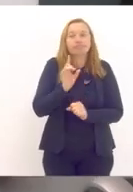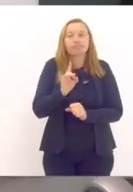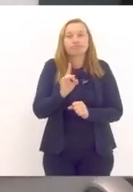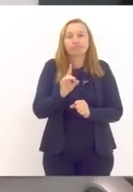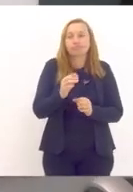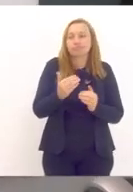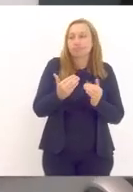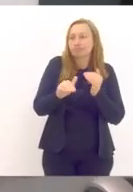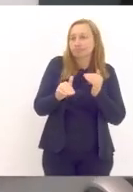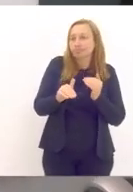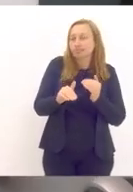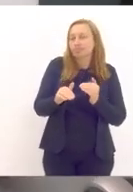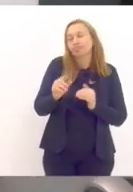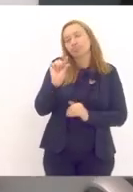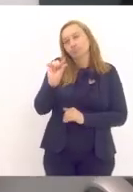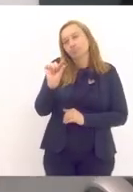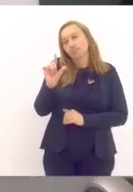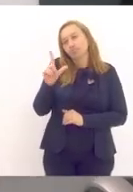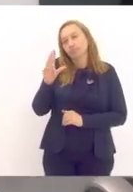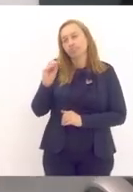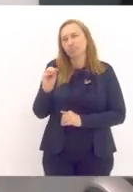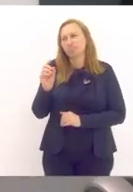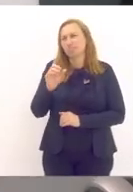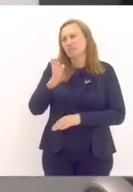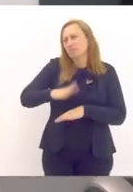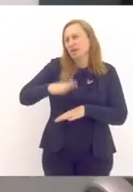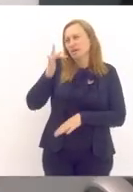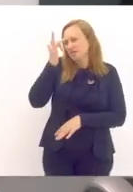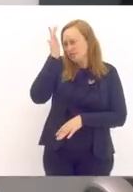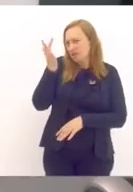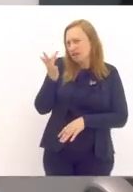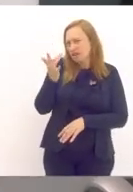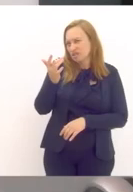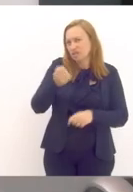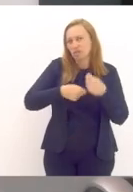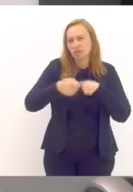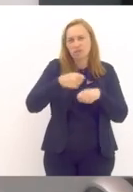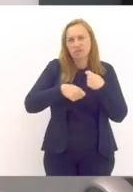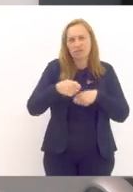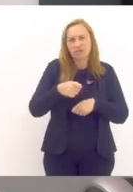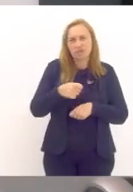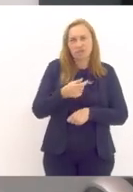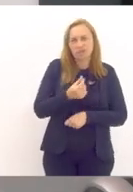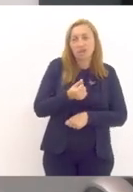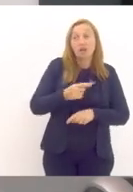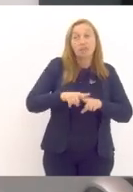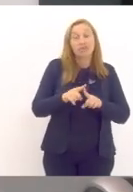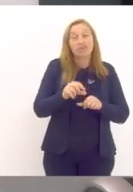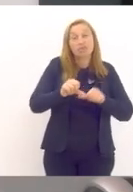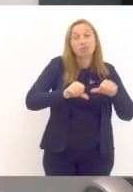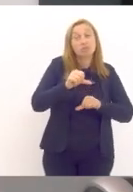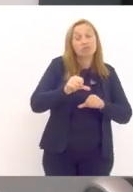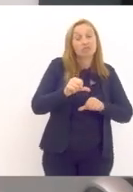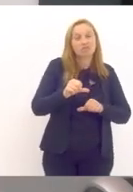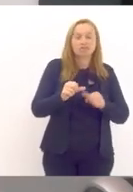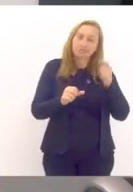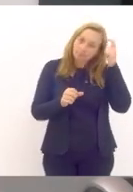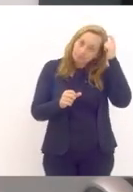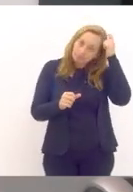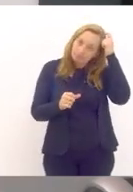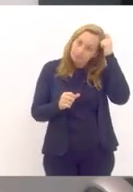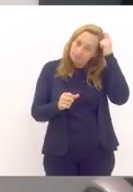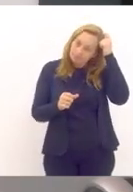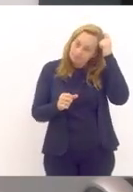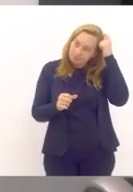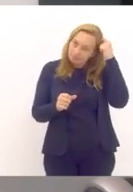discordando um pouquinho do Lobo, não é que foi mais fácil em 21 negociar o regime. É porque houve mudança de paradigmas, houve